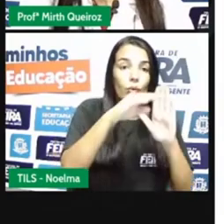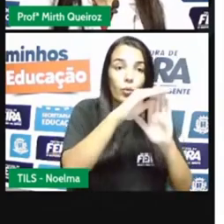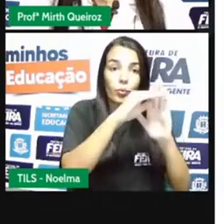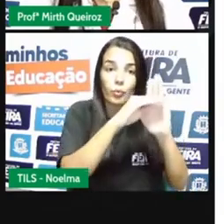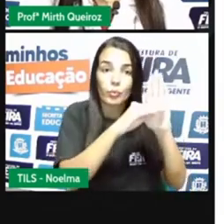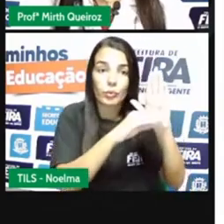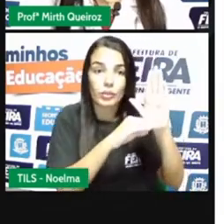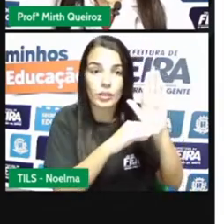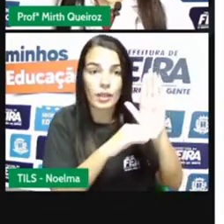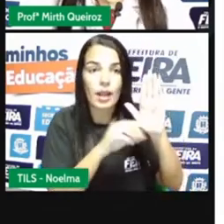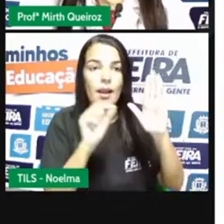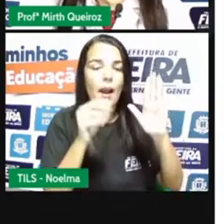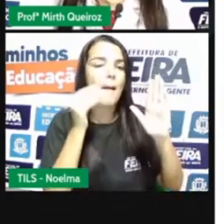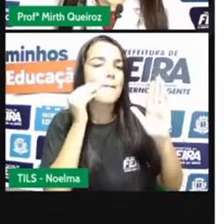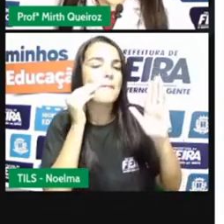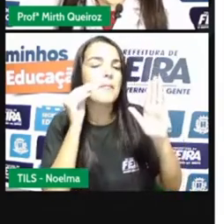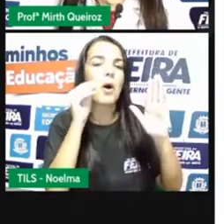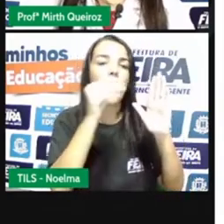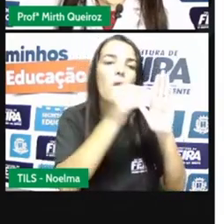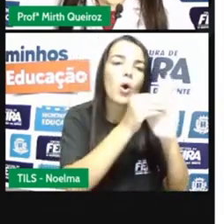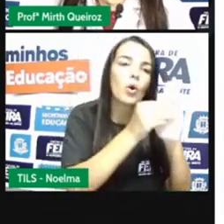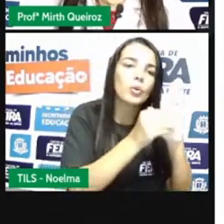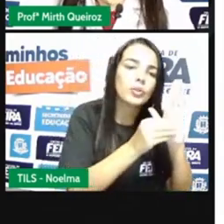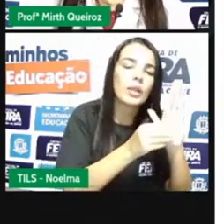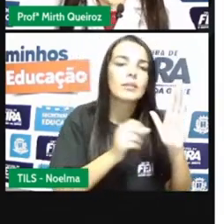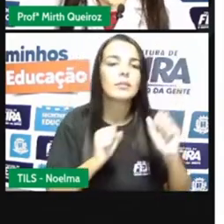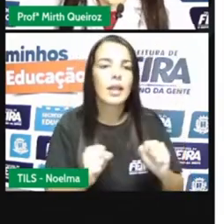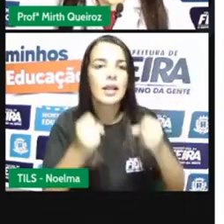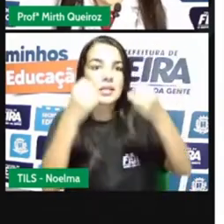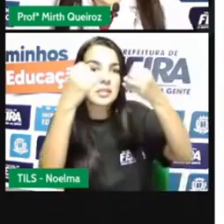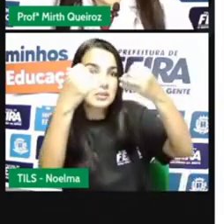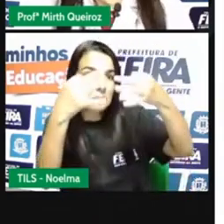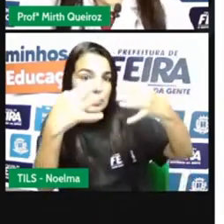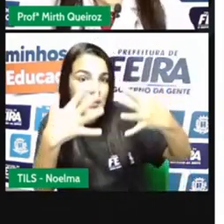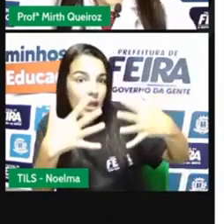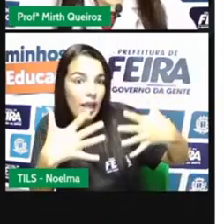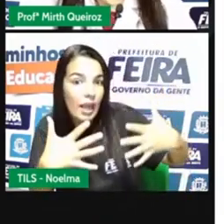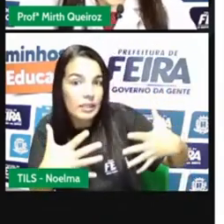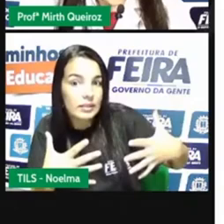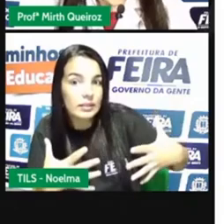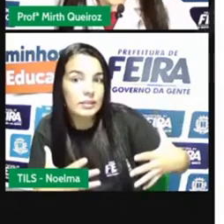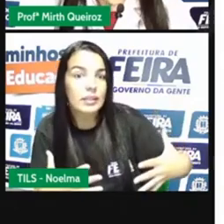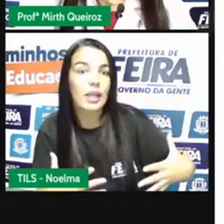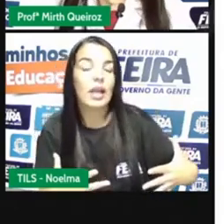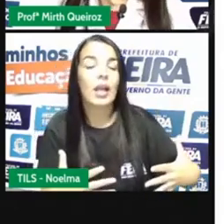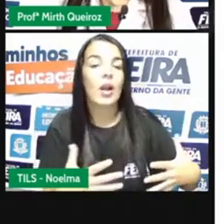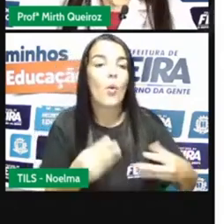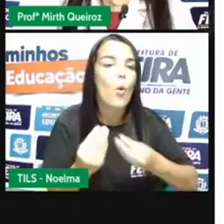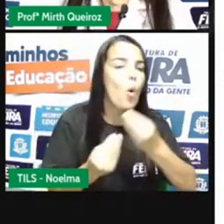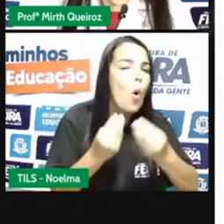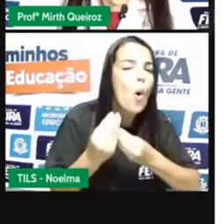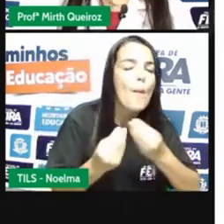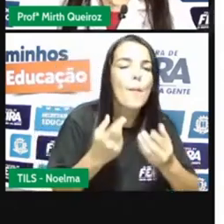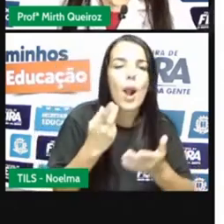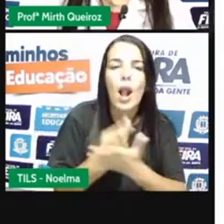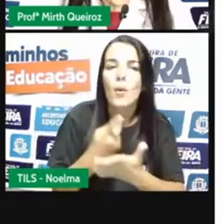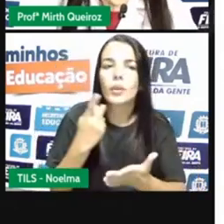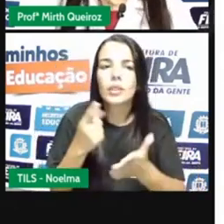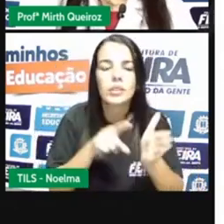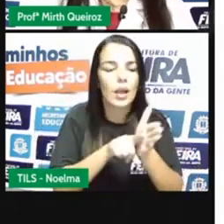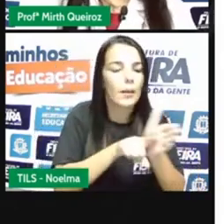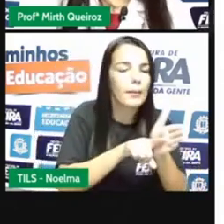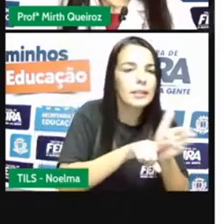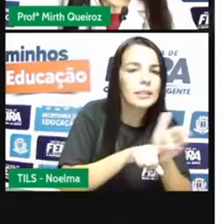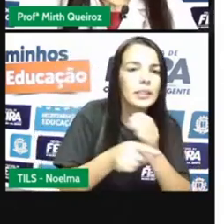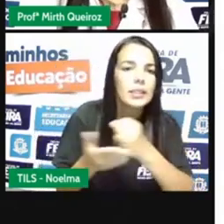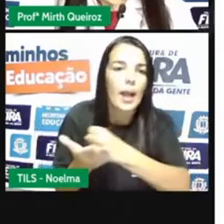desenvolvimento, recursos. Esses recursos eles podem ser explicativos para descrever aí, explicar a própria